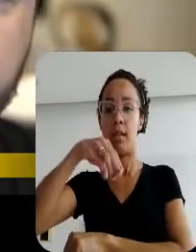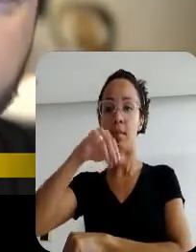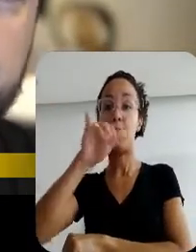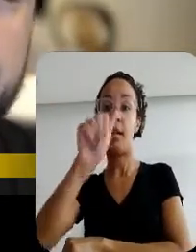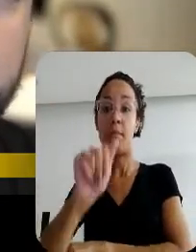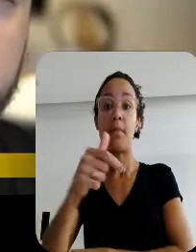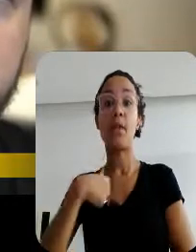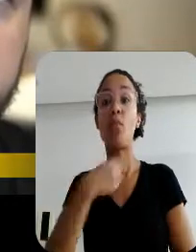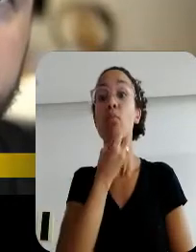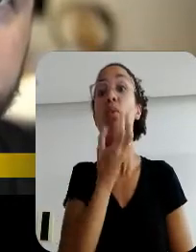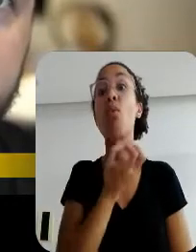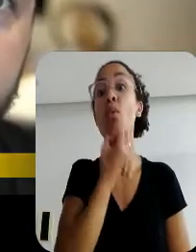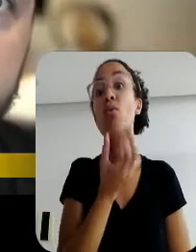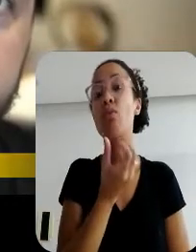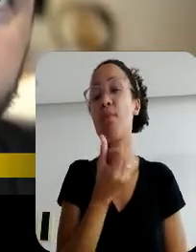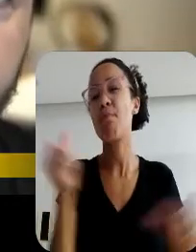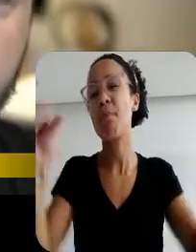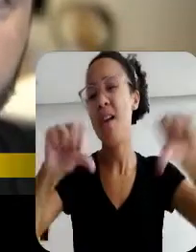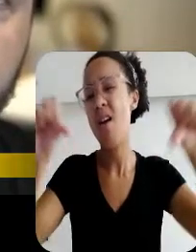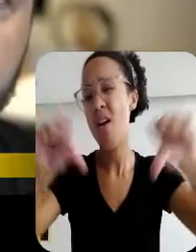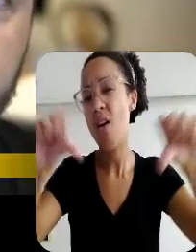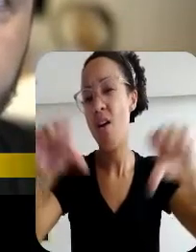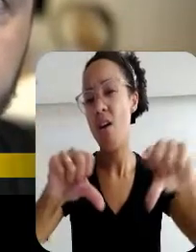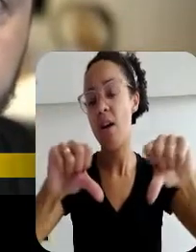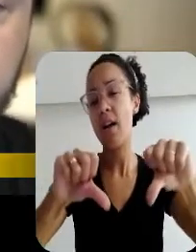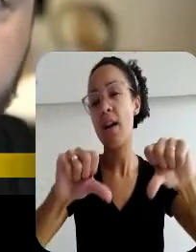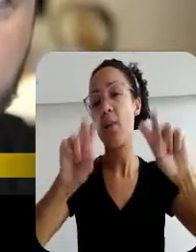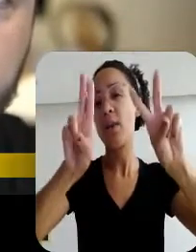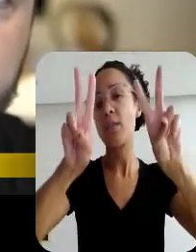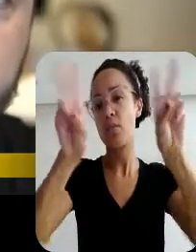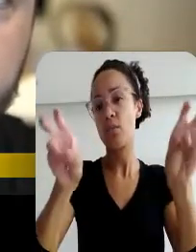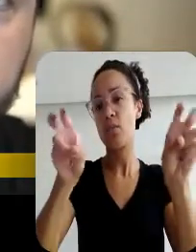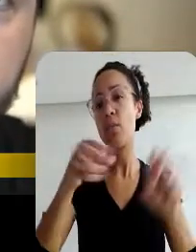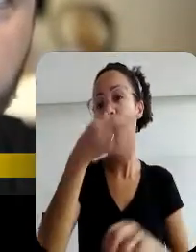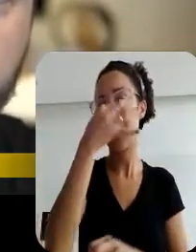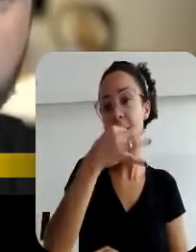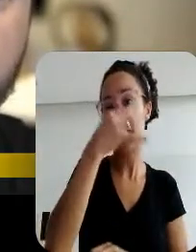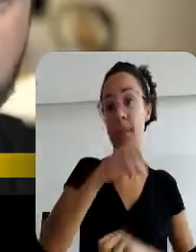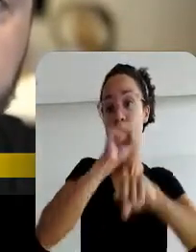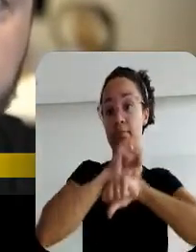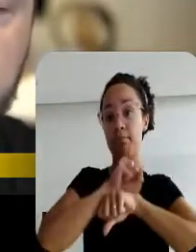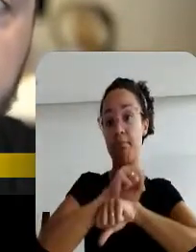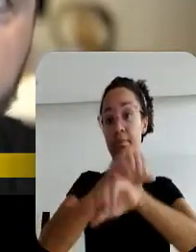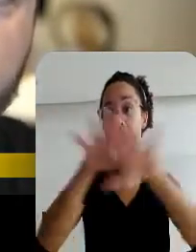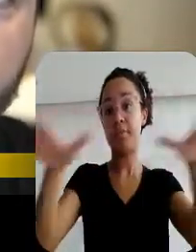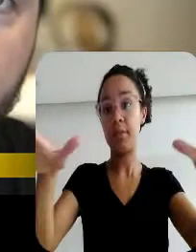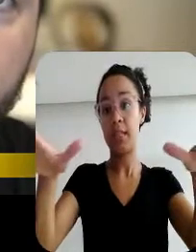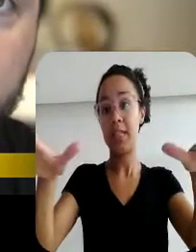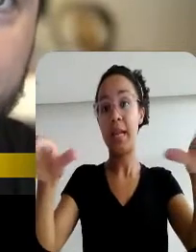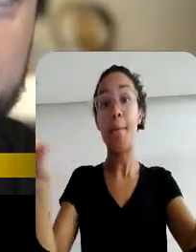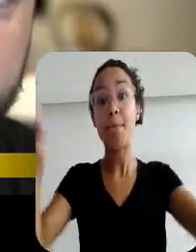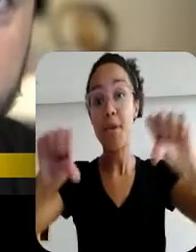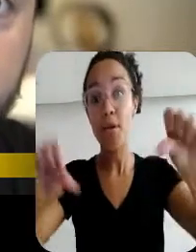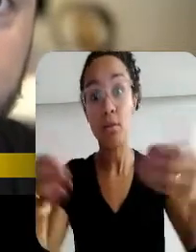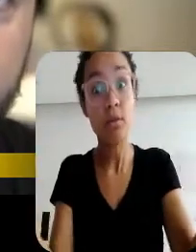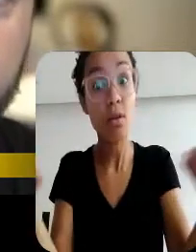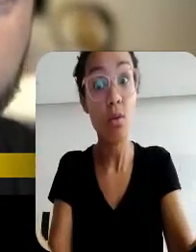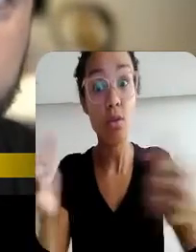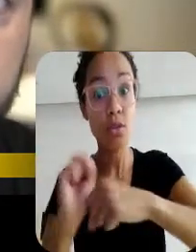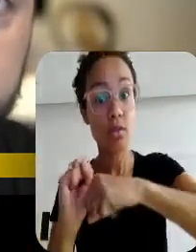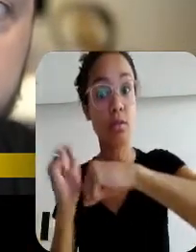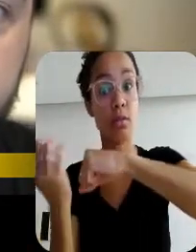seria um cenário muito pior do que o que a gente enfrenta hoje com o coronavírus. Mas eu quero que vocês ouçam onde eu chego com o coronavírus. Isso